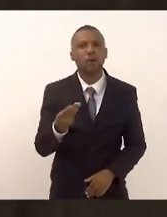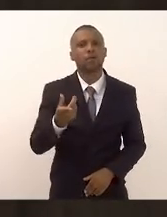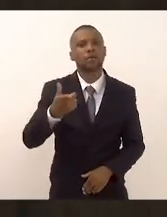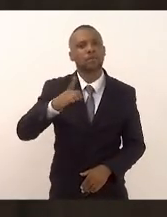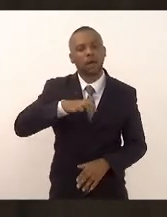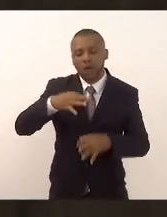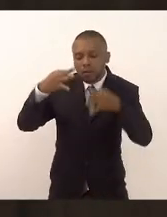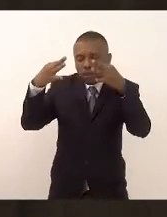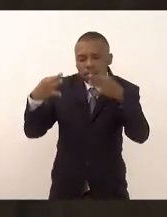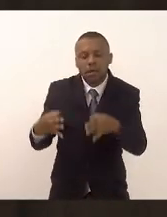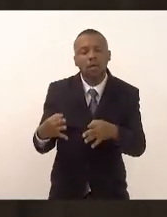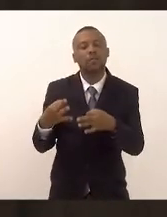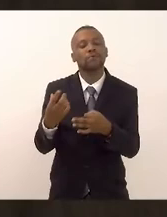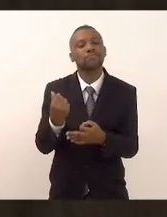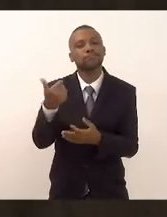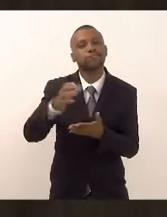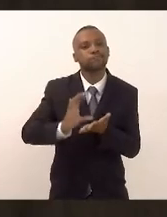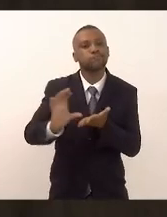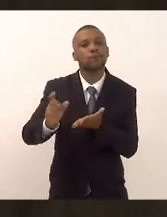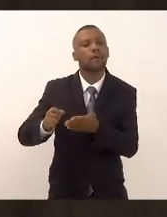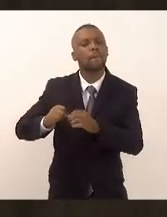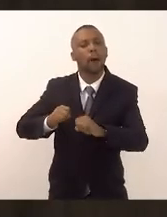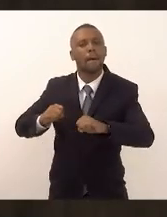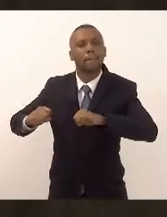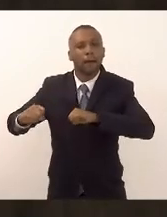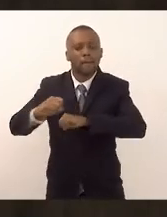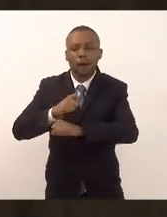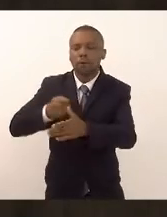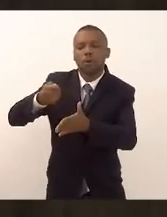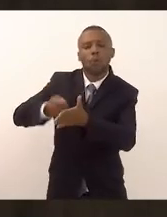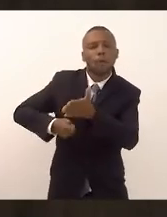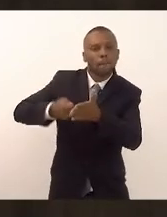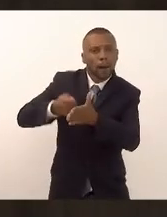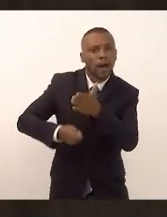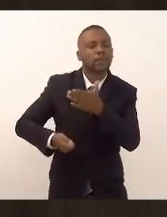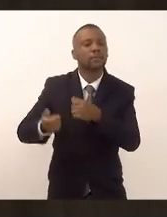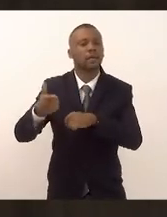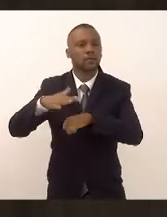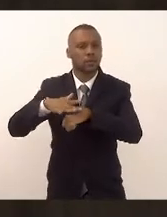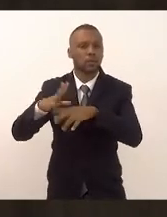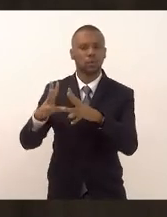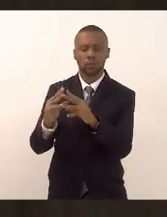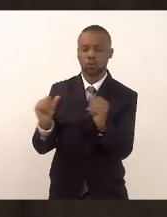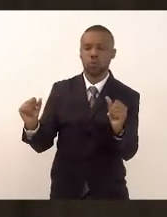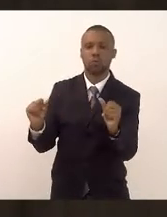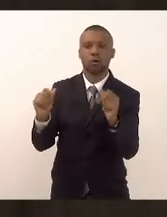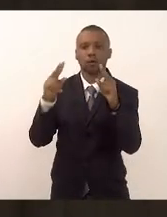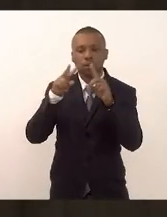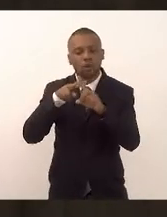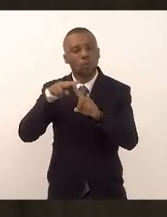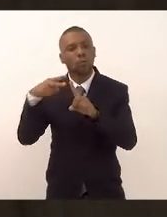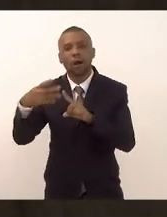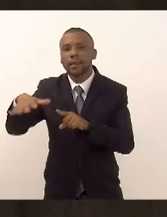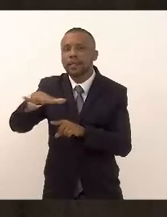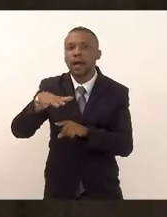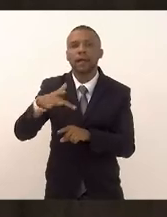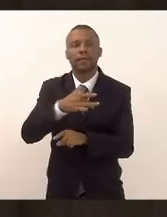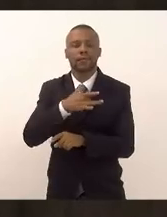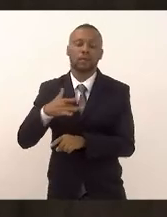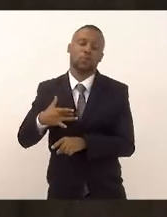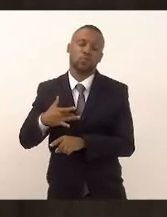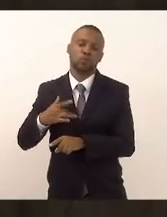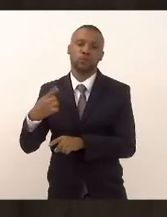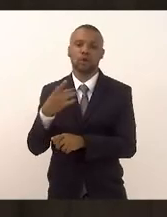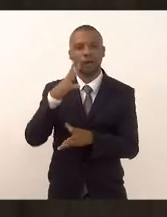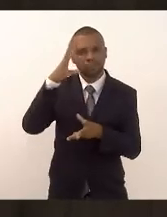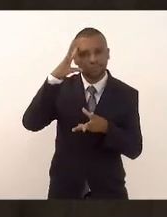efetivamente utilizado no enfrentamento dessa doença, olhando não só o aspecto da área da saúde, foi assim que